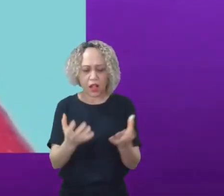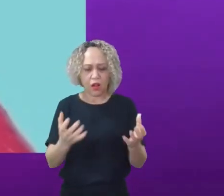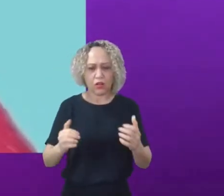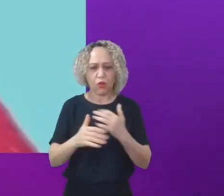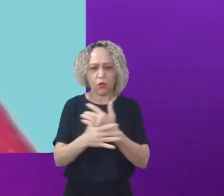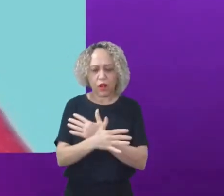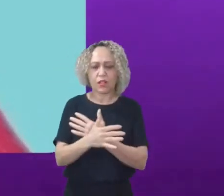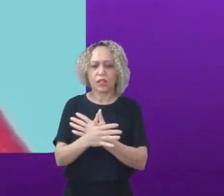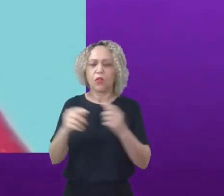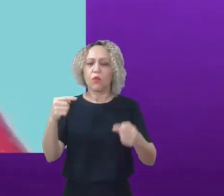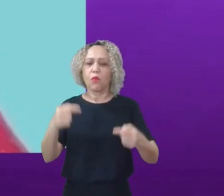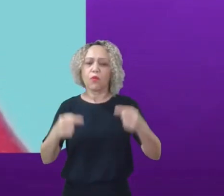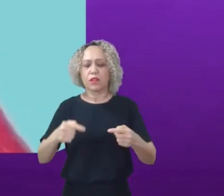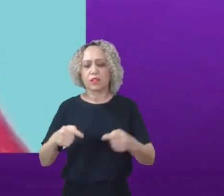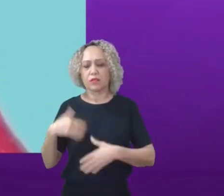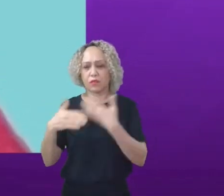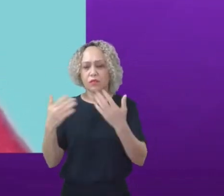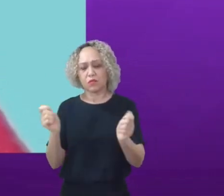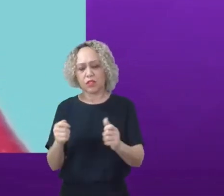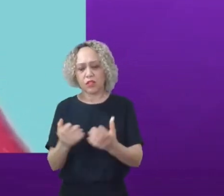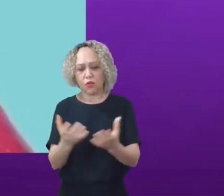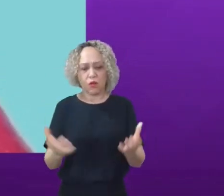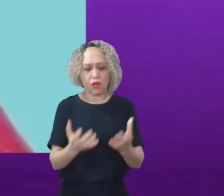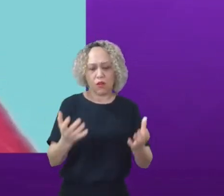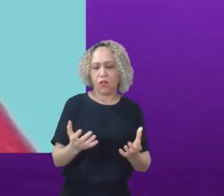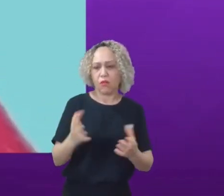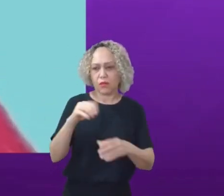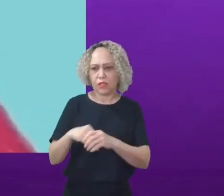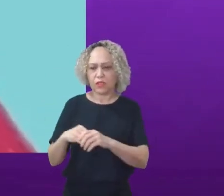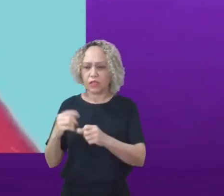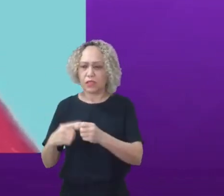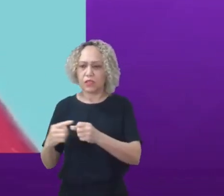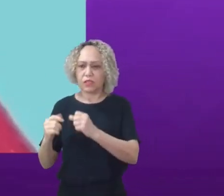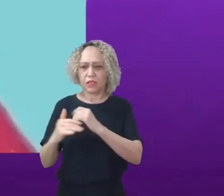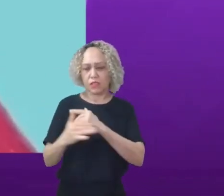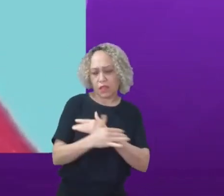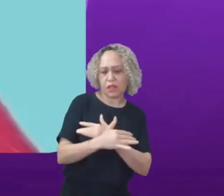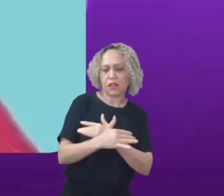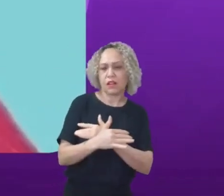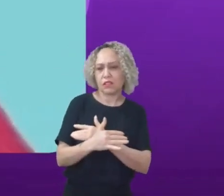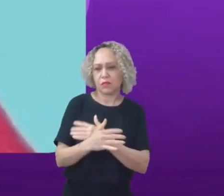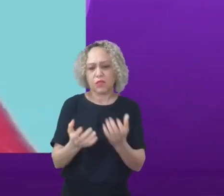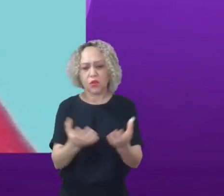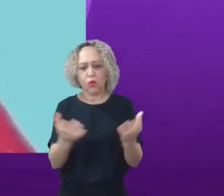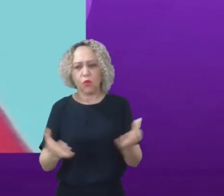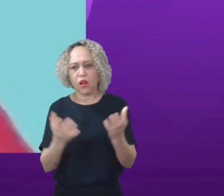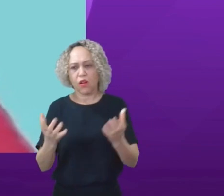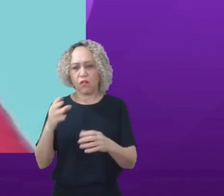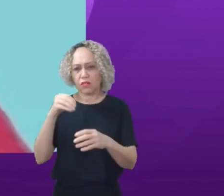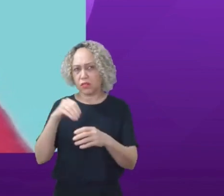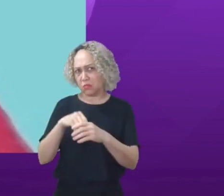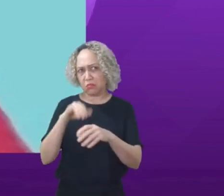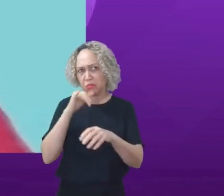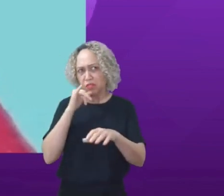desenvolvidas. Que tanto pode ser uma horta urbana, periurbana, pode ser uma uma horta, pequena horta em lajes ou